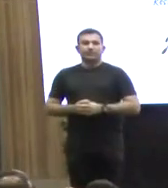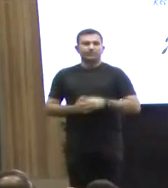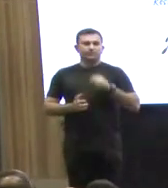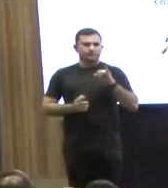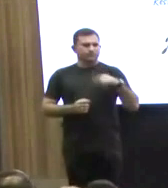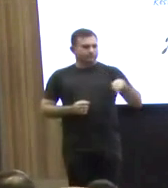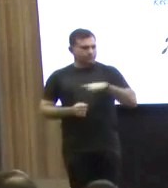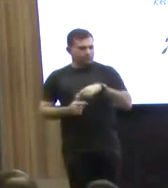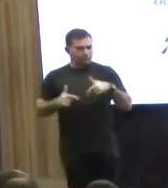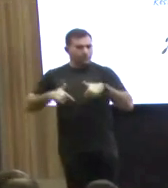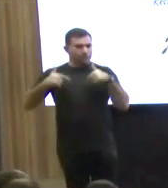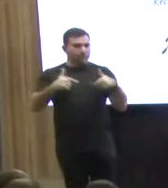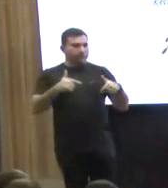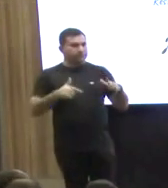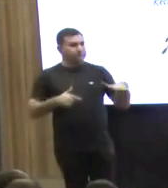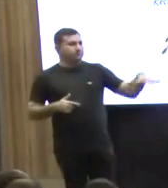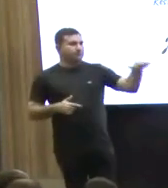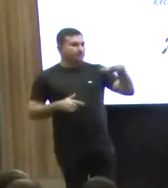gente,